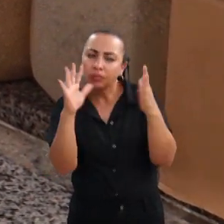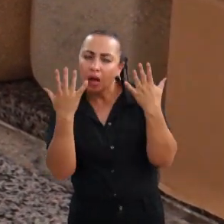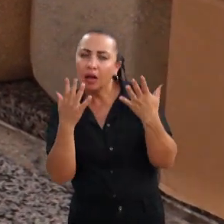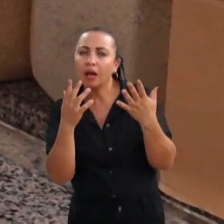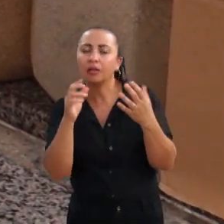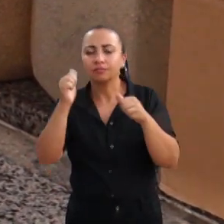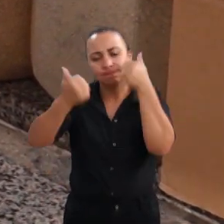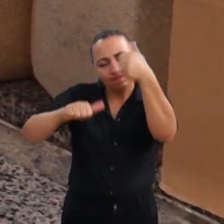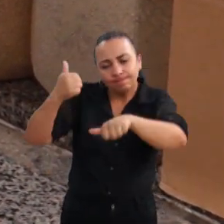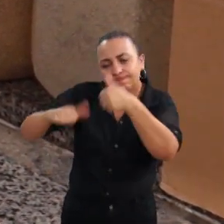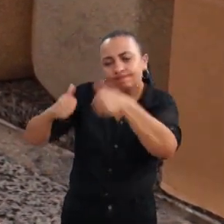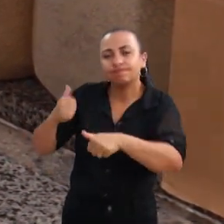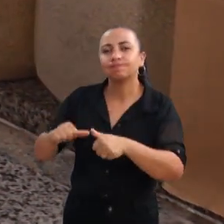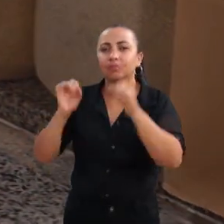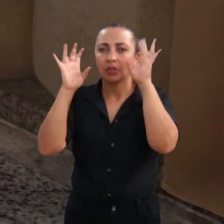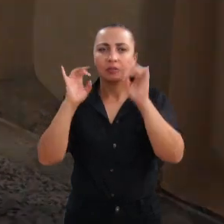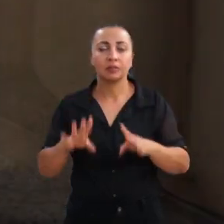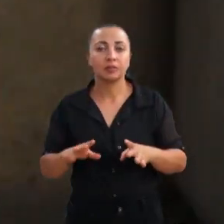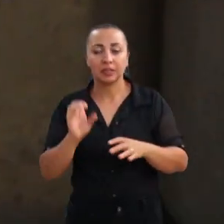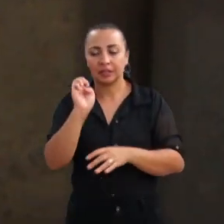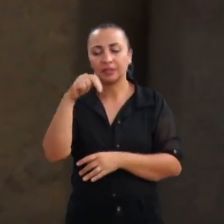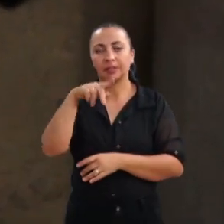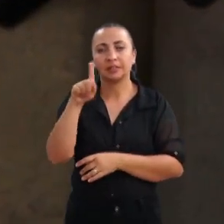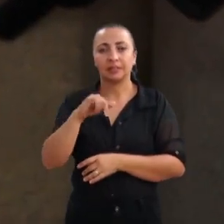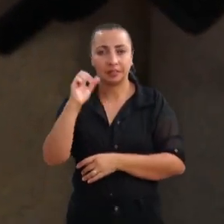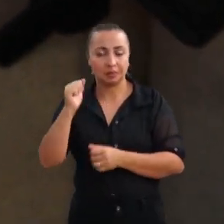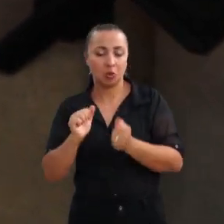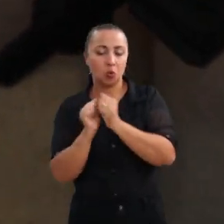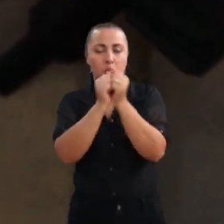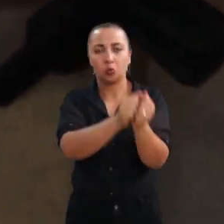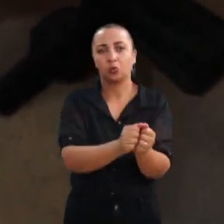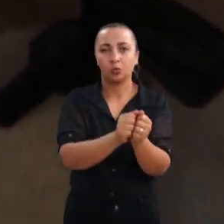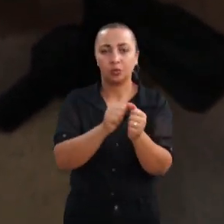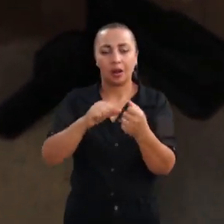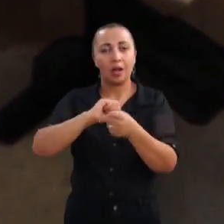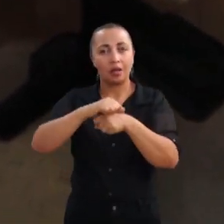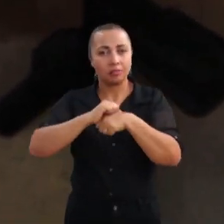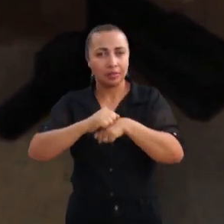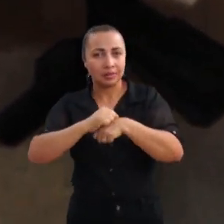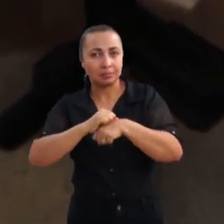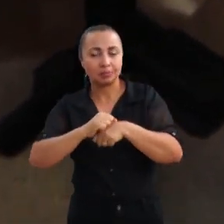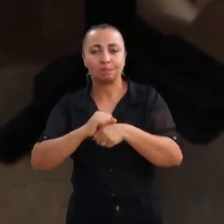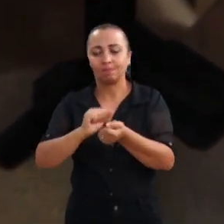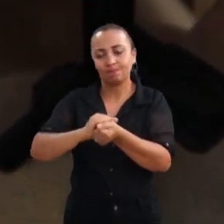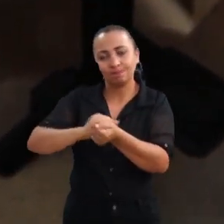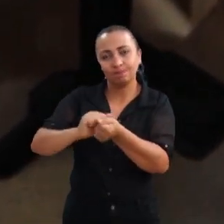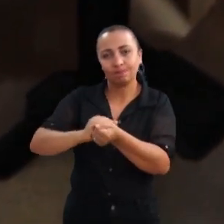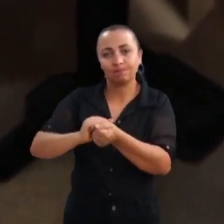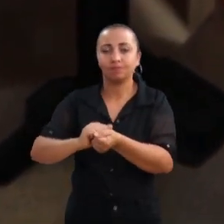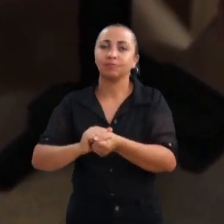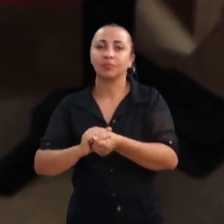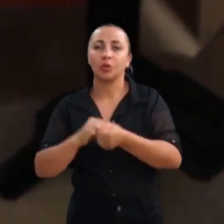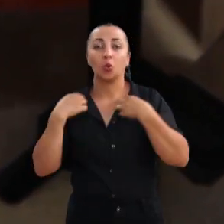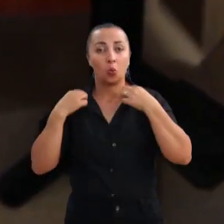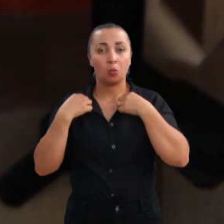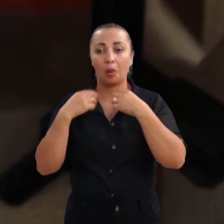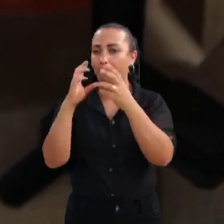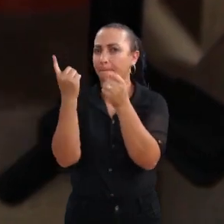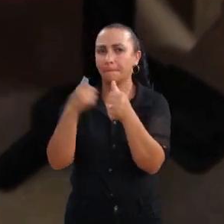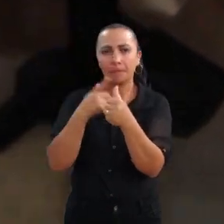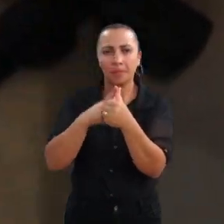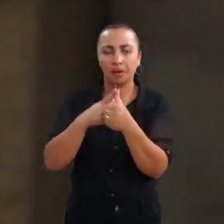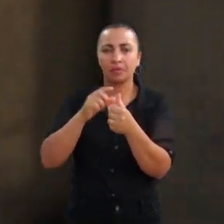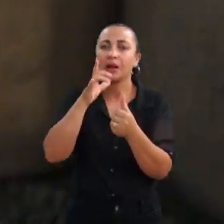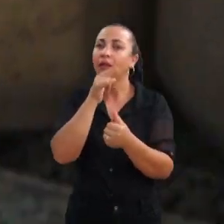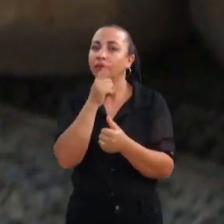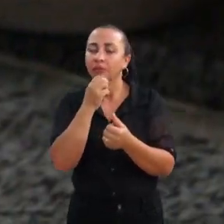compatibilidade das enzimas que foram produzidas no trabalho com esses detergentes. Primeiramente, esses detergentes eles foram diluídos